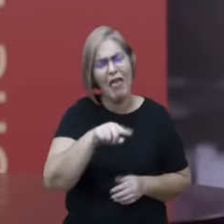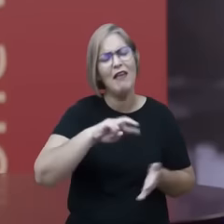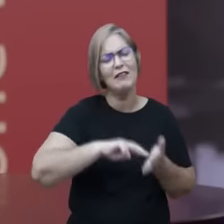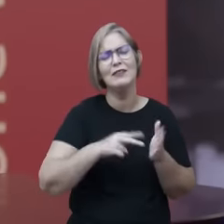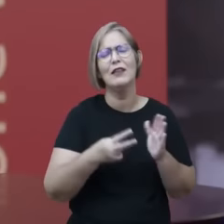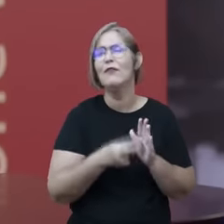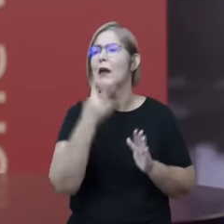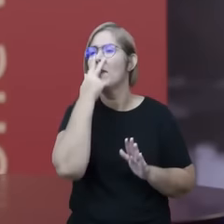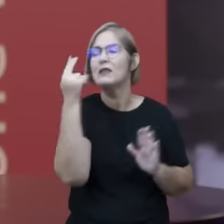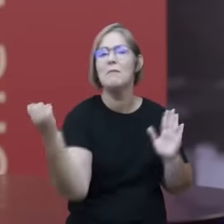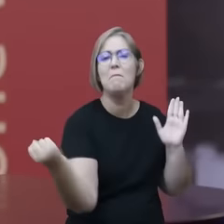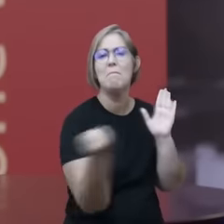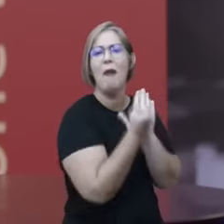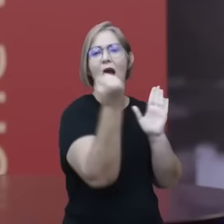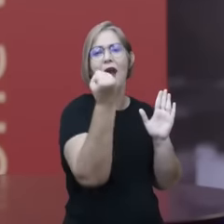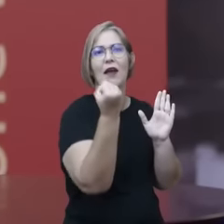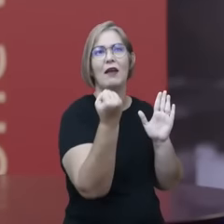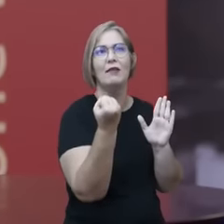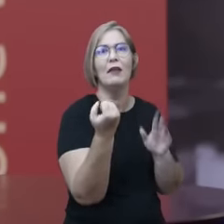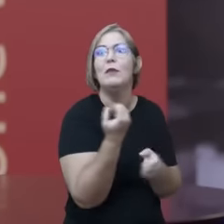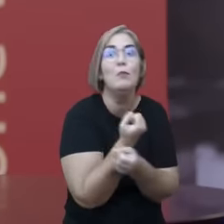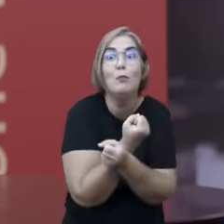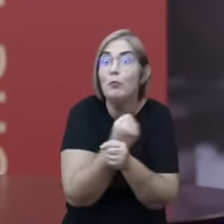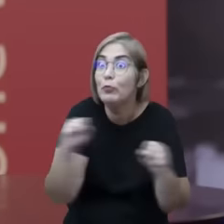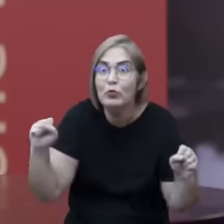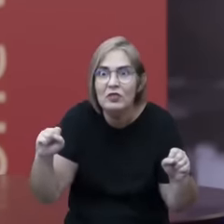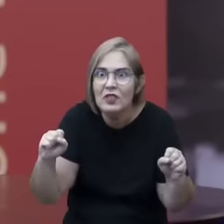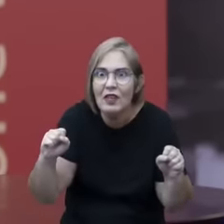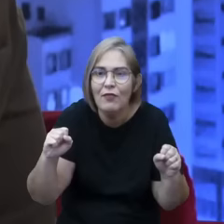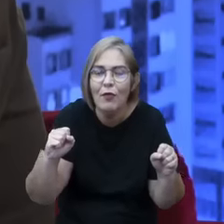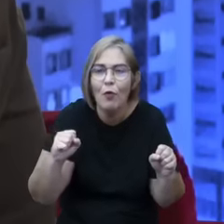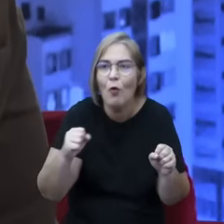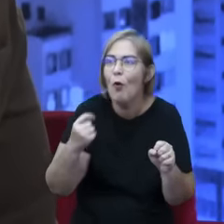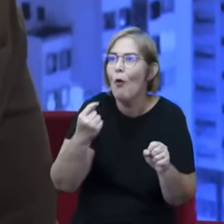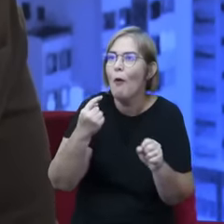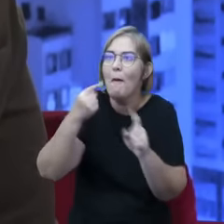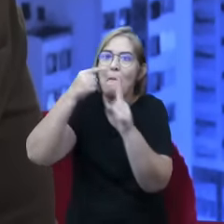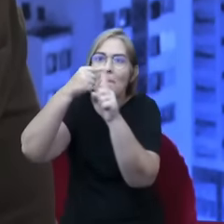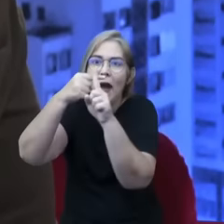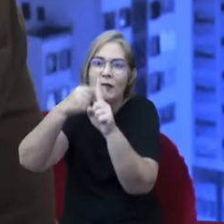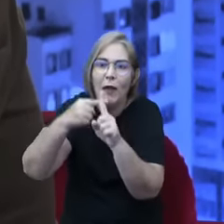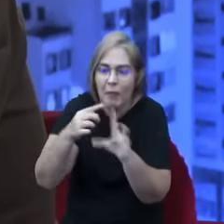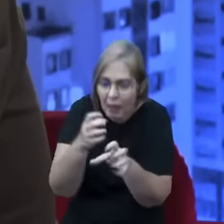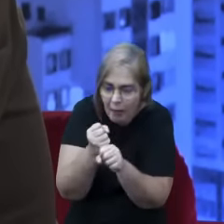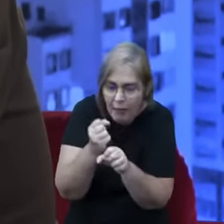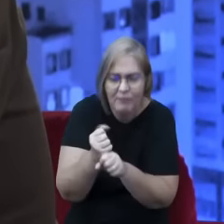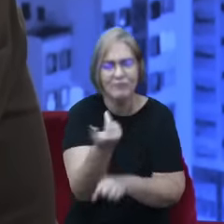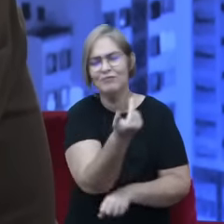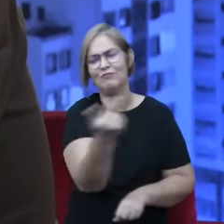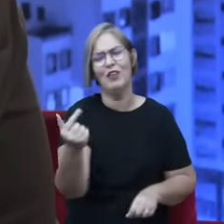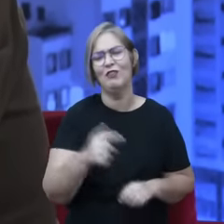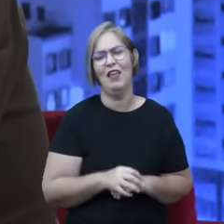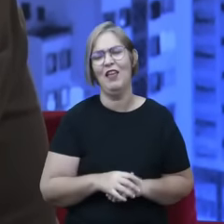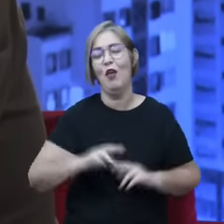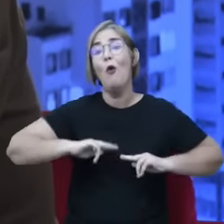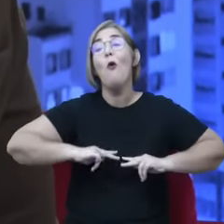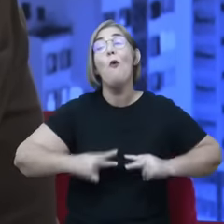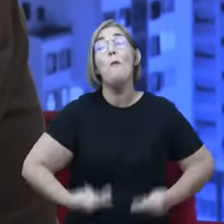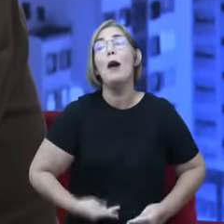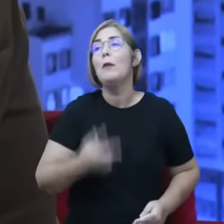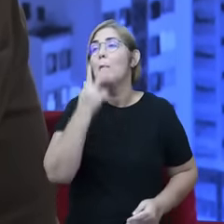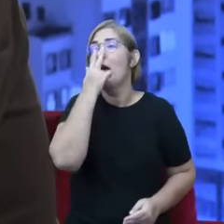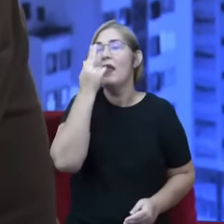marca a impossibilidade de resumir então o mundo no seu sentido conceitual. É uma grande pretensão, muitas vezes da filosofia